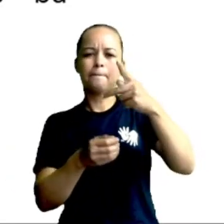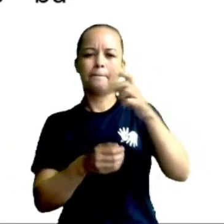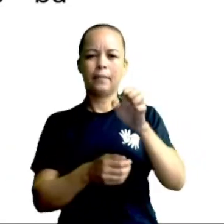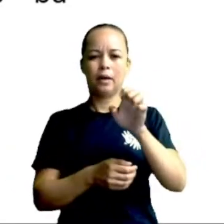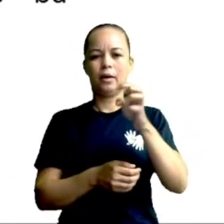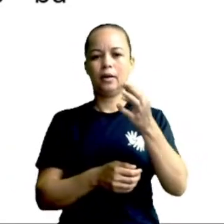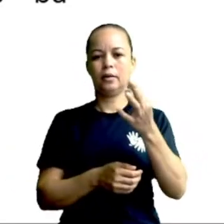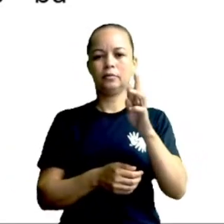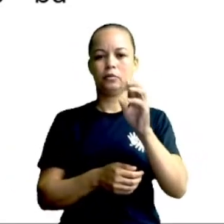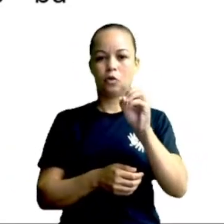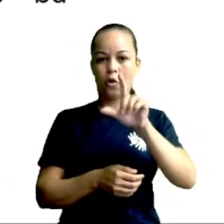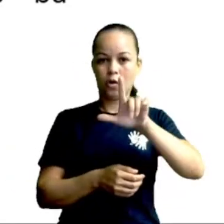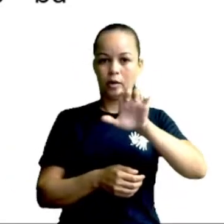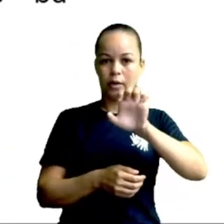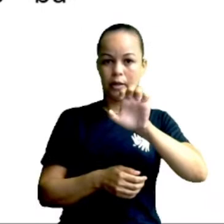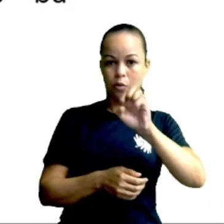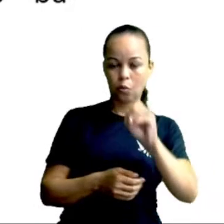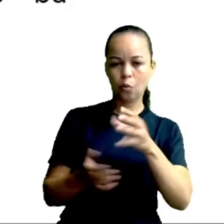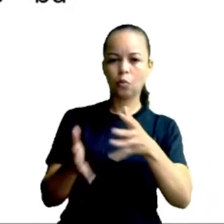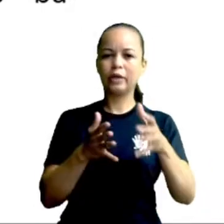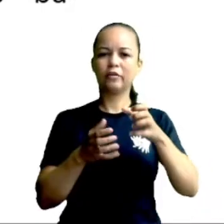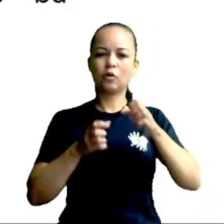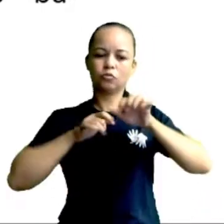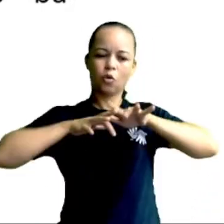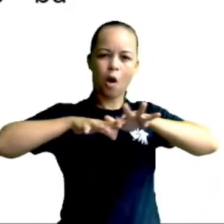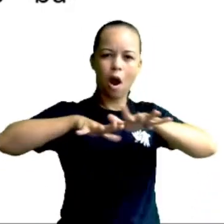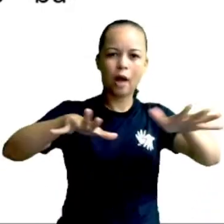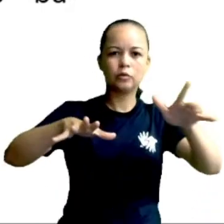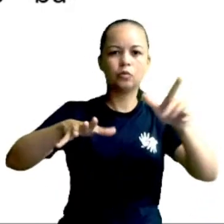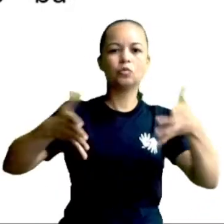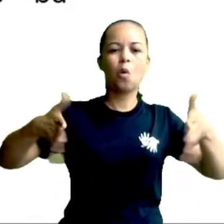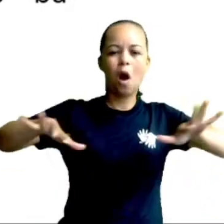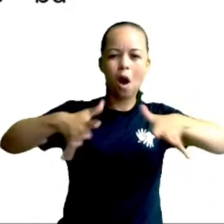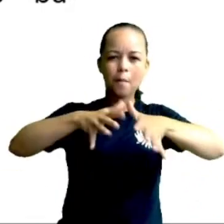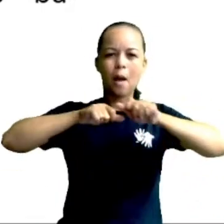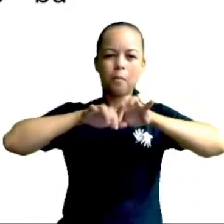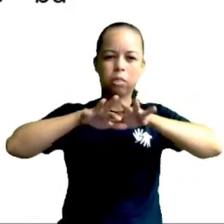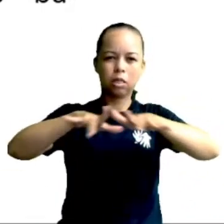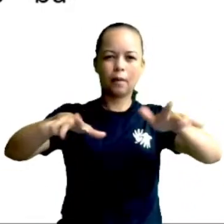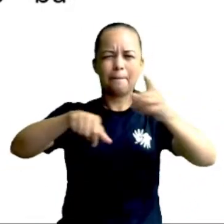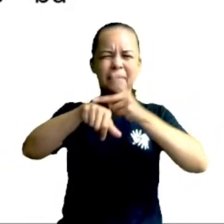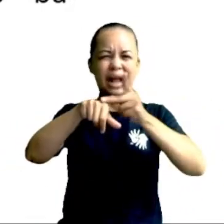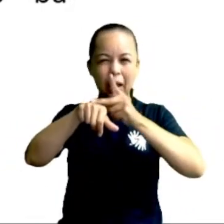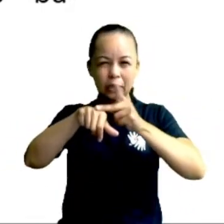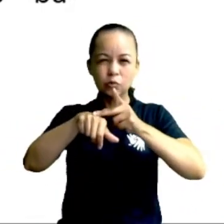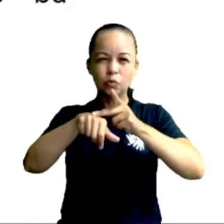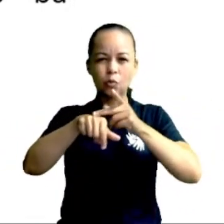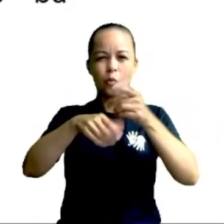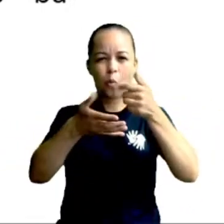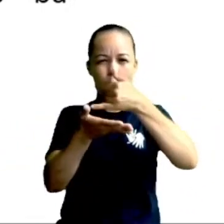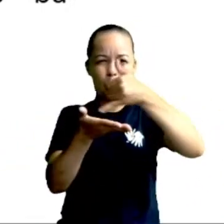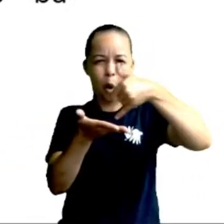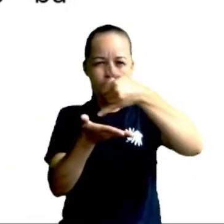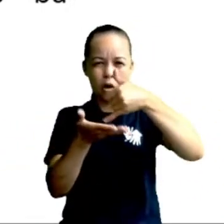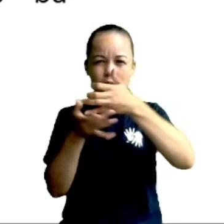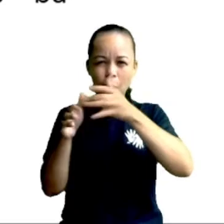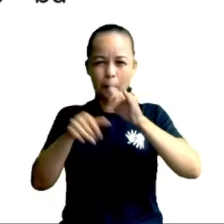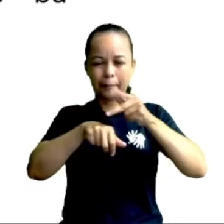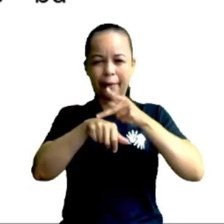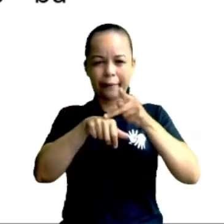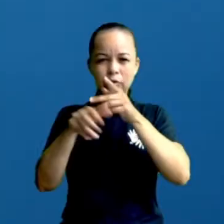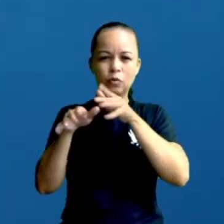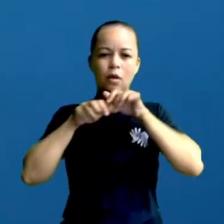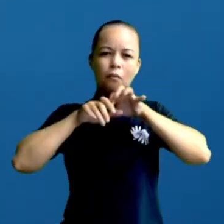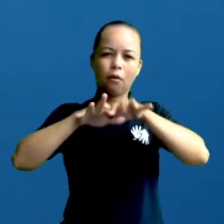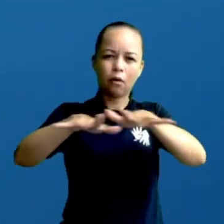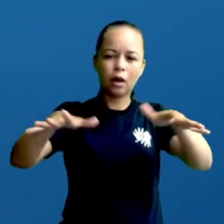não tratado, né? Então, tem algumas cidades aí, né, das regiões litorâneas, que o litoral é onde ficam as praias,